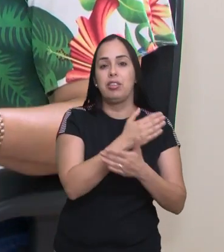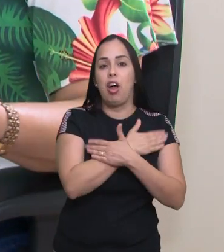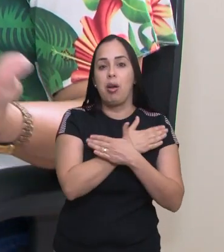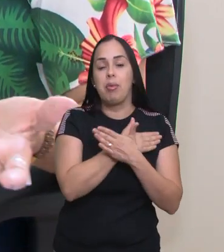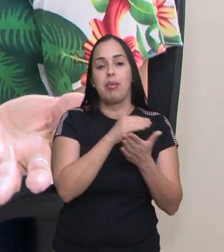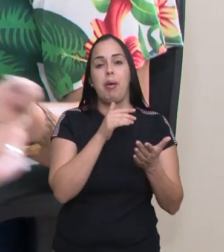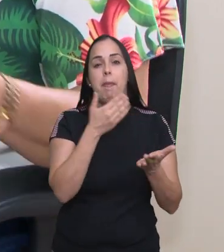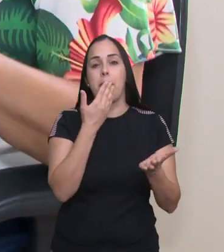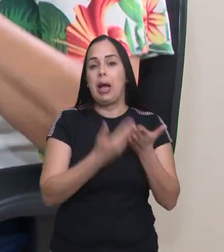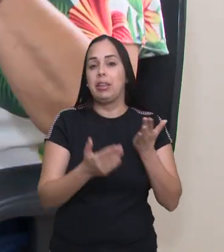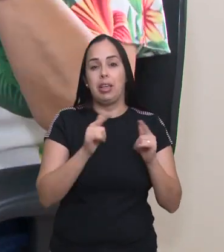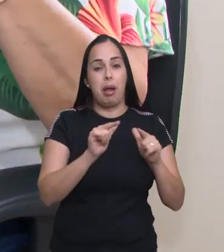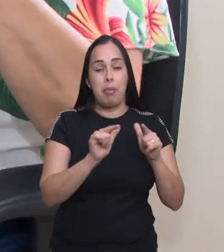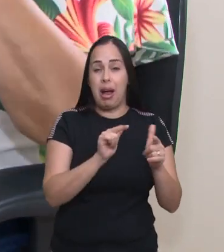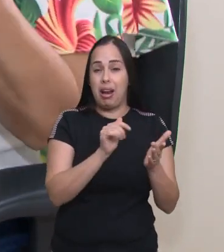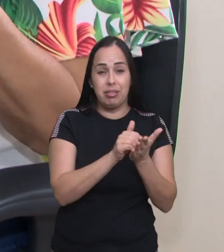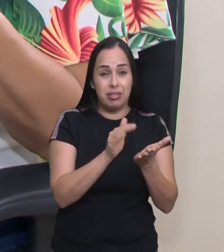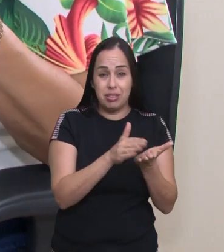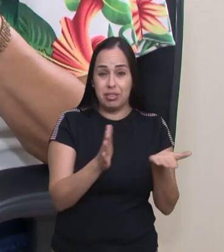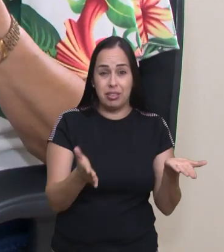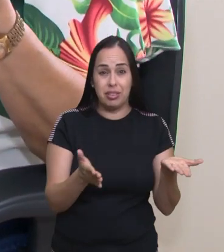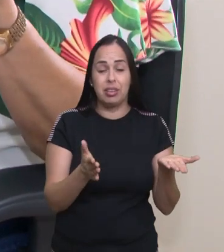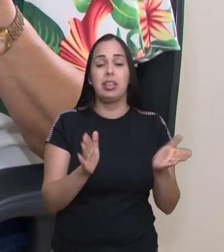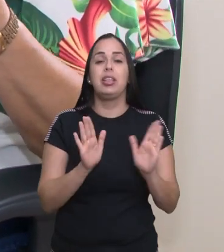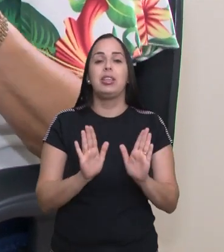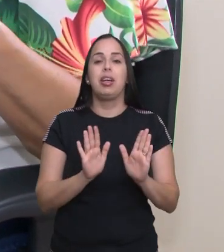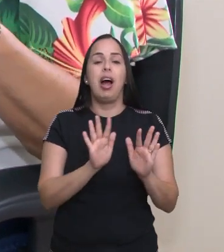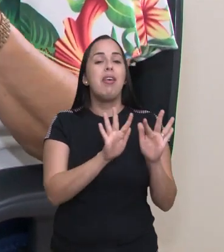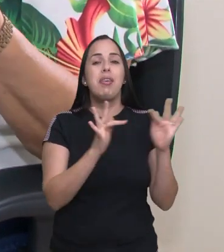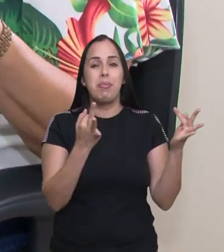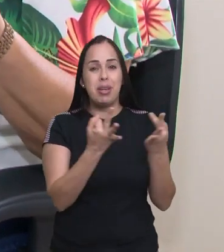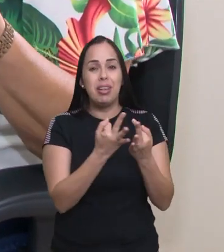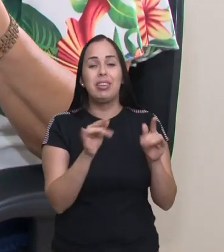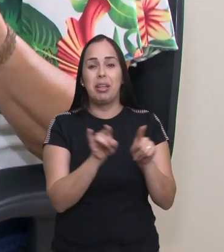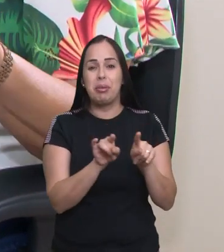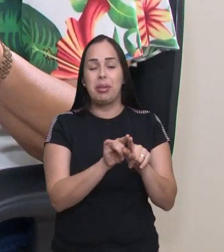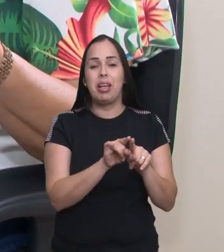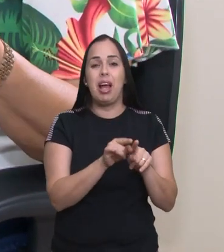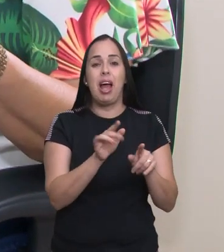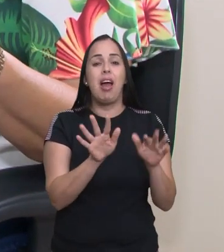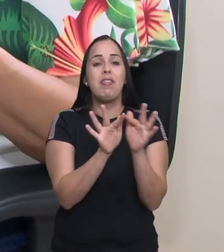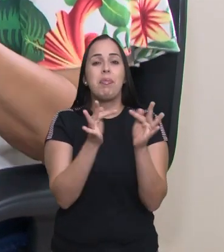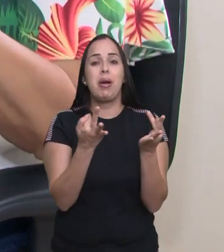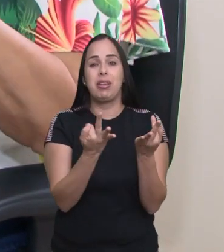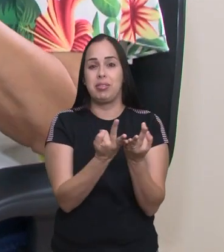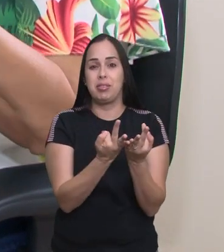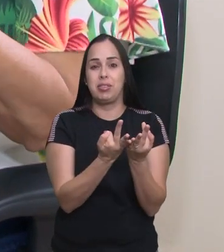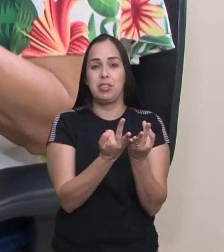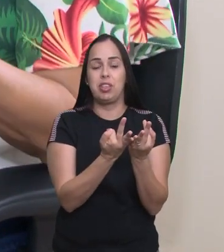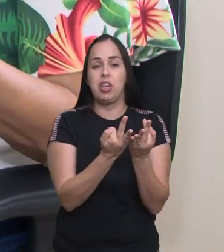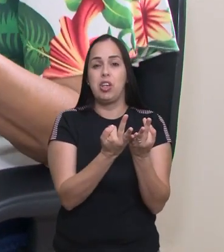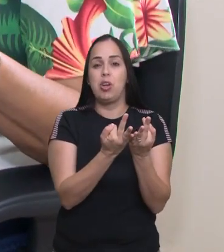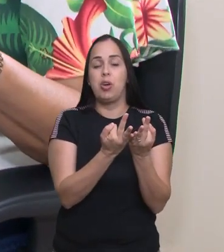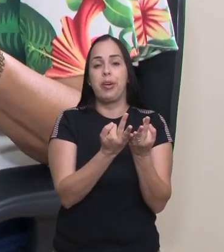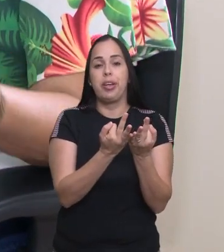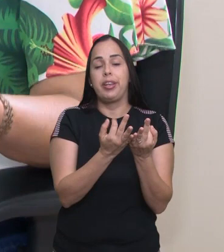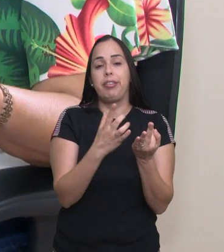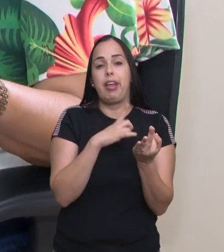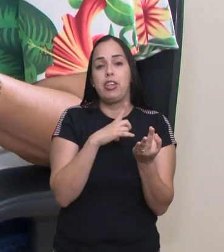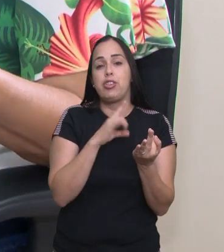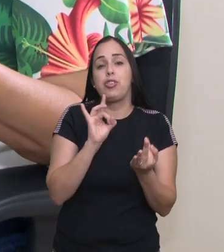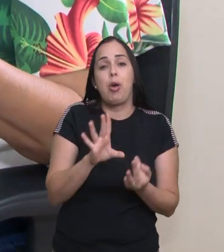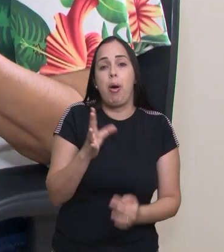desempregou avó, avô, desempregou a família. E aí tem muitas famílias vivendo com, muitas vezes, o